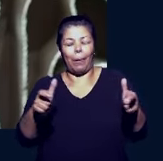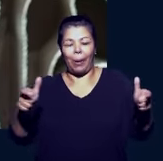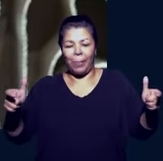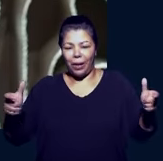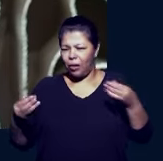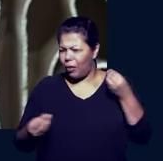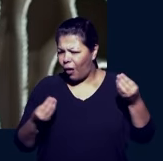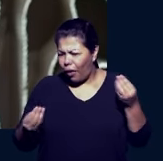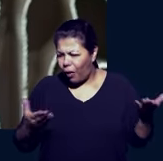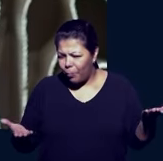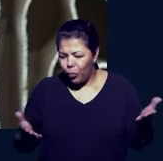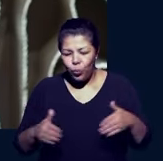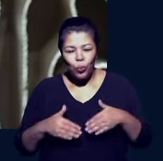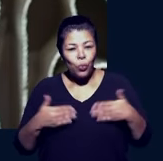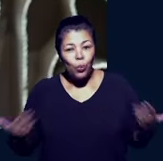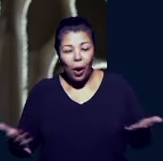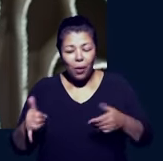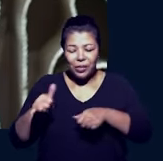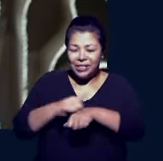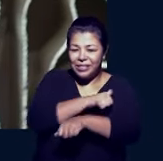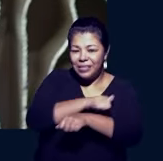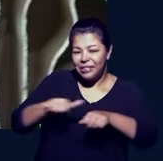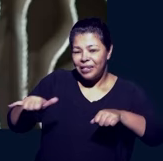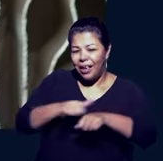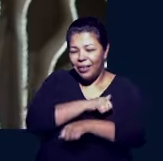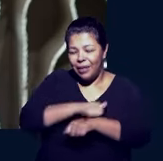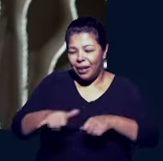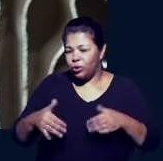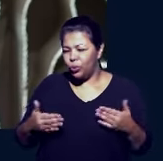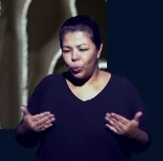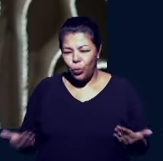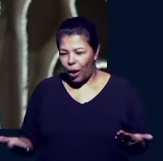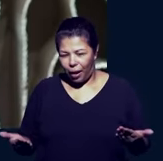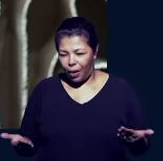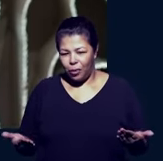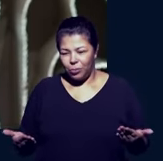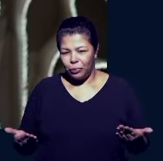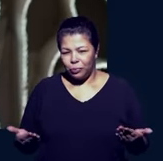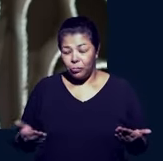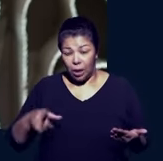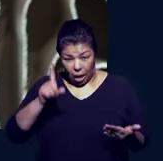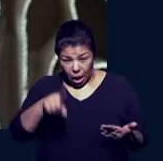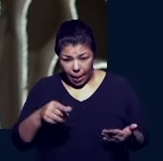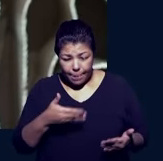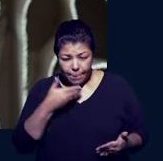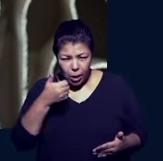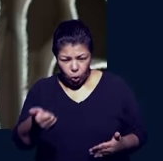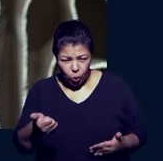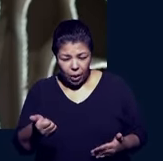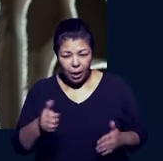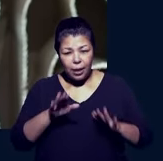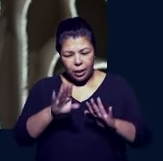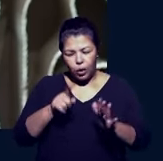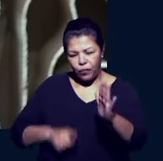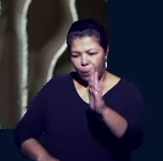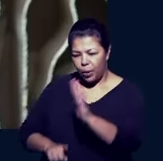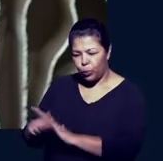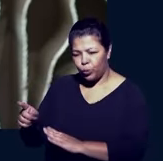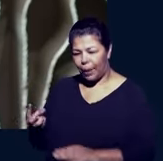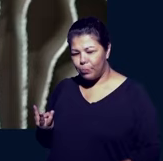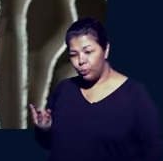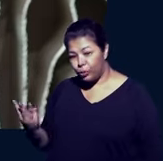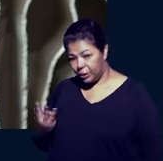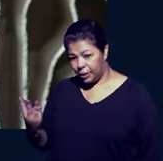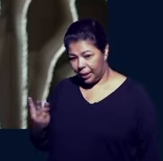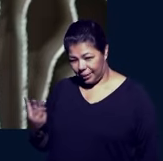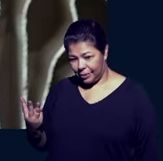qual que vocês entendem que é a principal alavanca de crescimento é otimizar e a pergunta obviamente é pros Três né É É